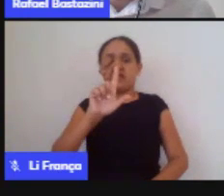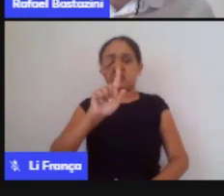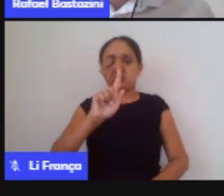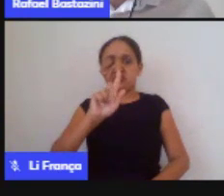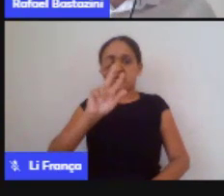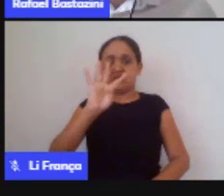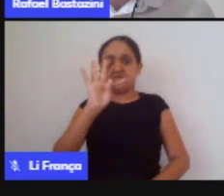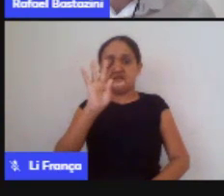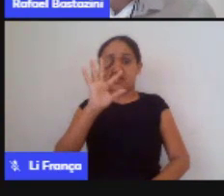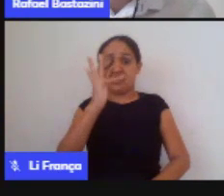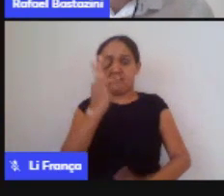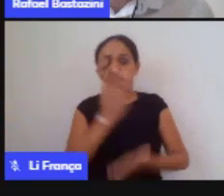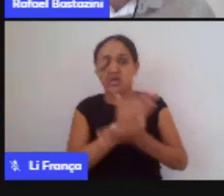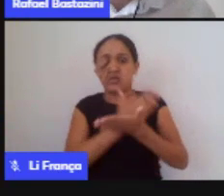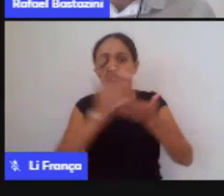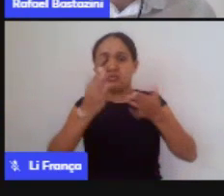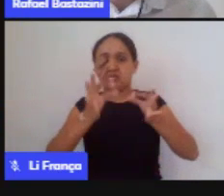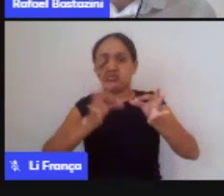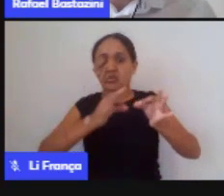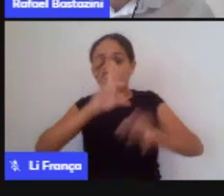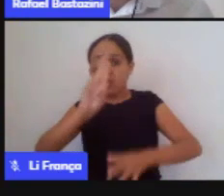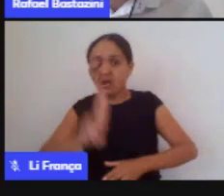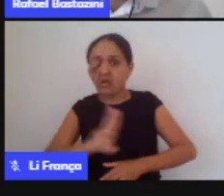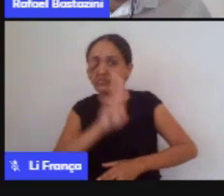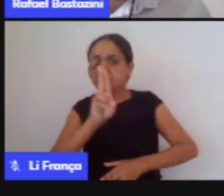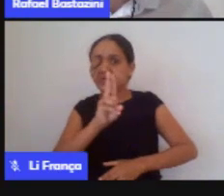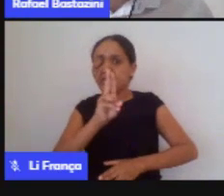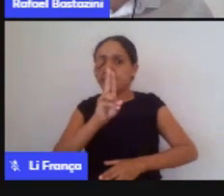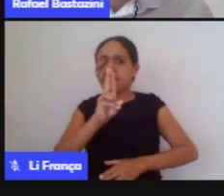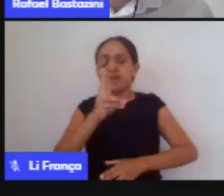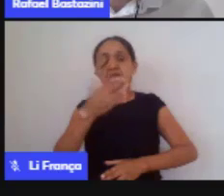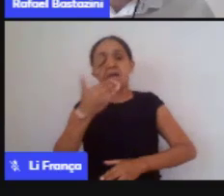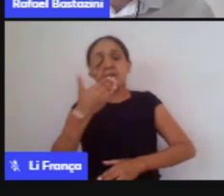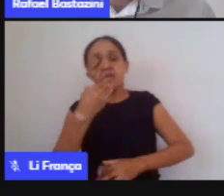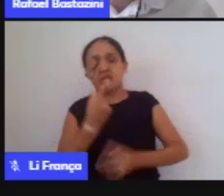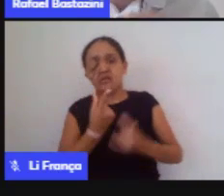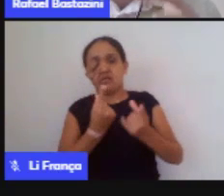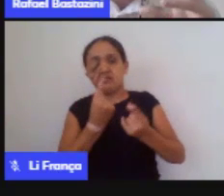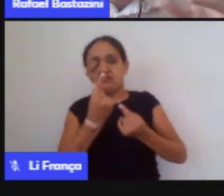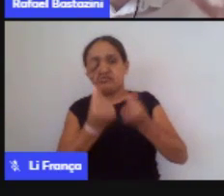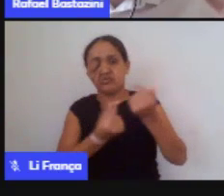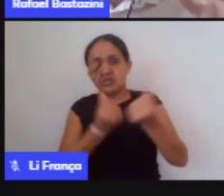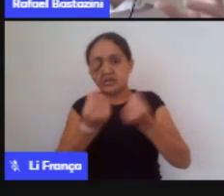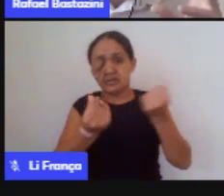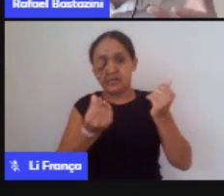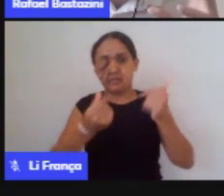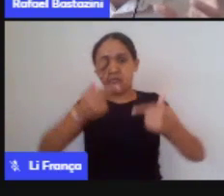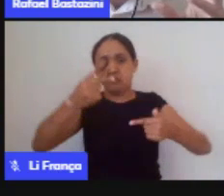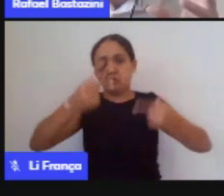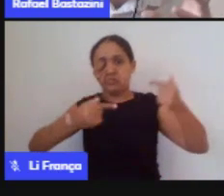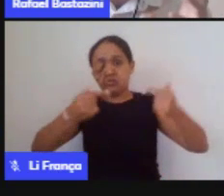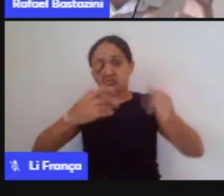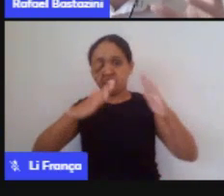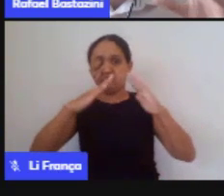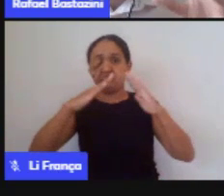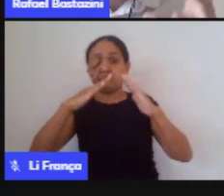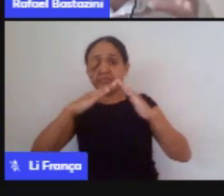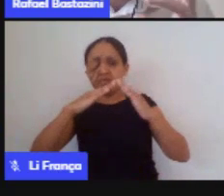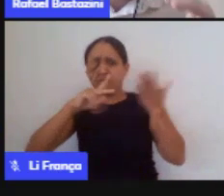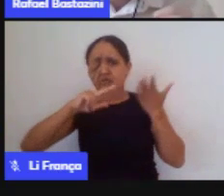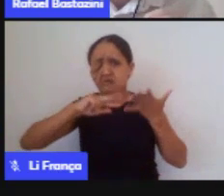de Serviço, começou a ser utilizado para financiar a política habitacional. Então, uma série